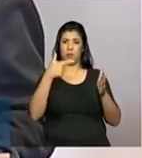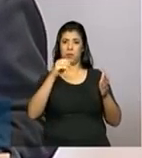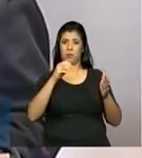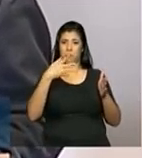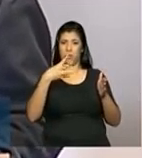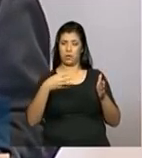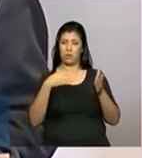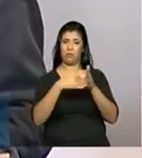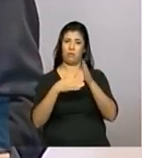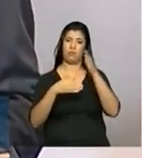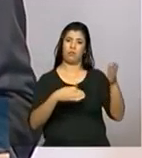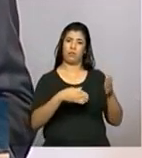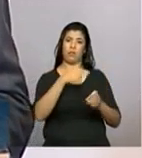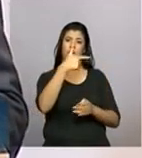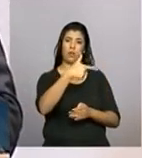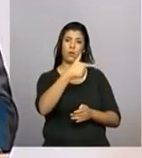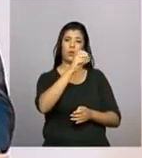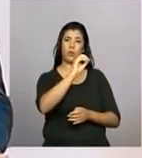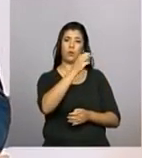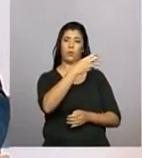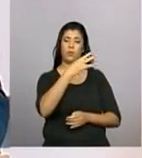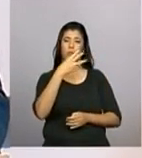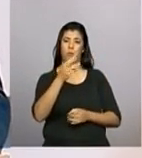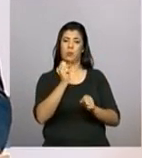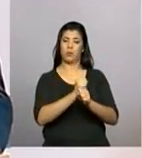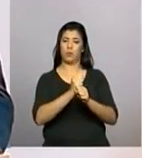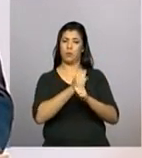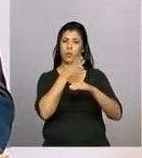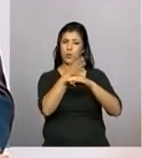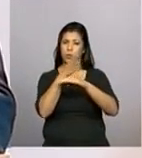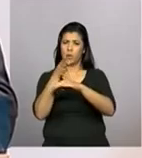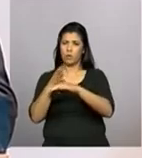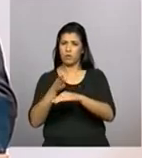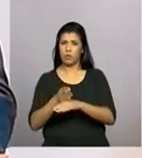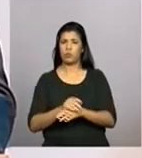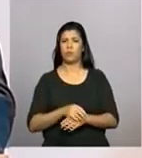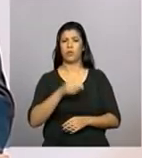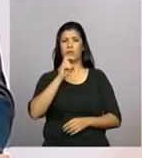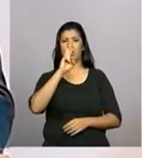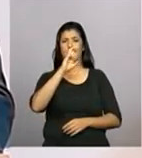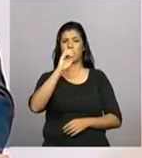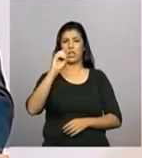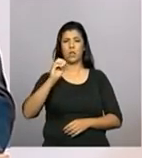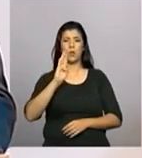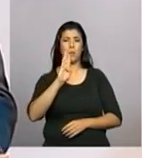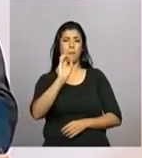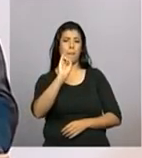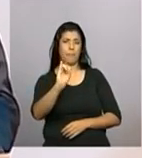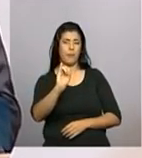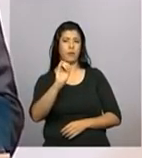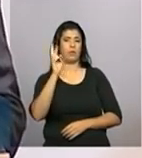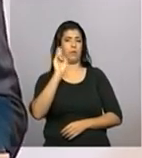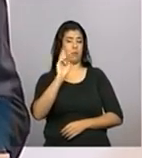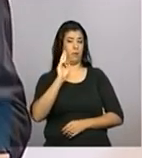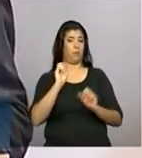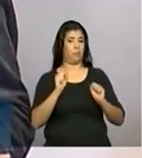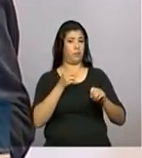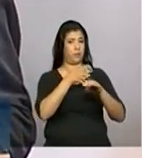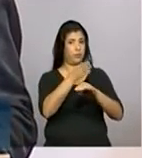Então, chegaremos em 2033 com investimentos da ordem de R bilhões de reais para que